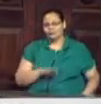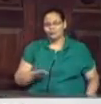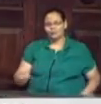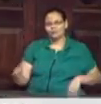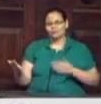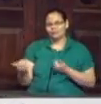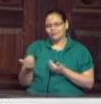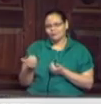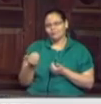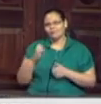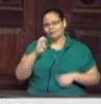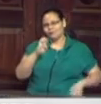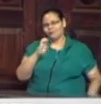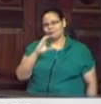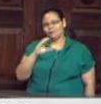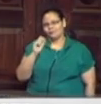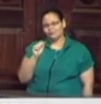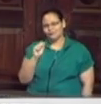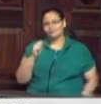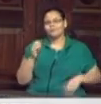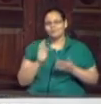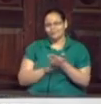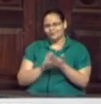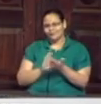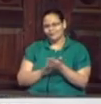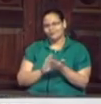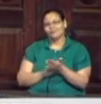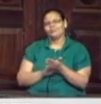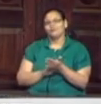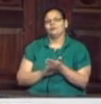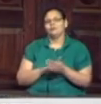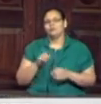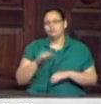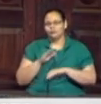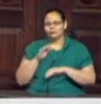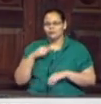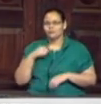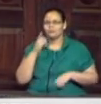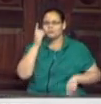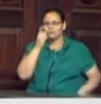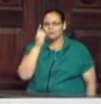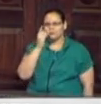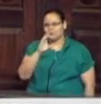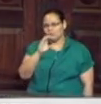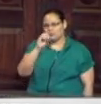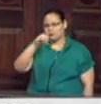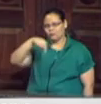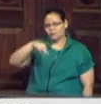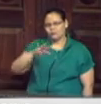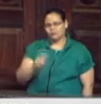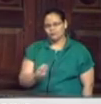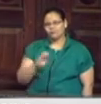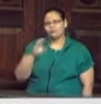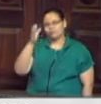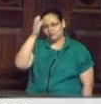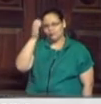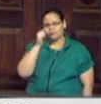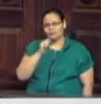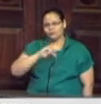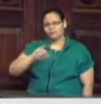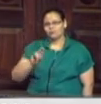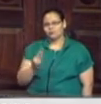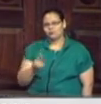Então, parabéns aos nossos companheiros, deputado Conde, tia Ju e tio Carlos, por essa iniciativa que não tem